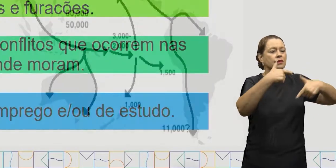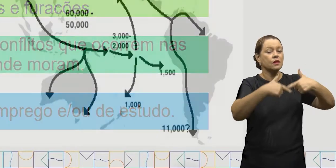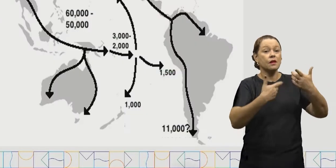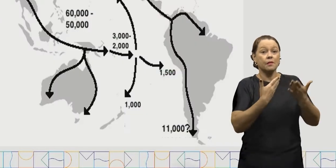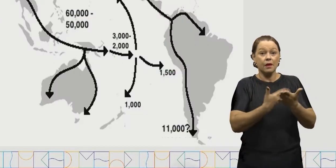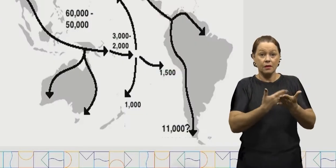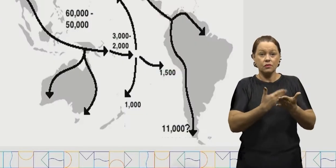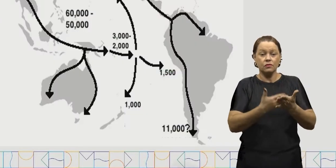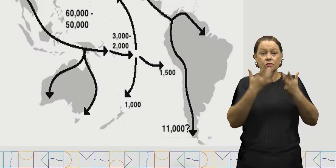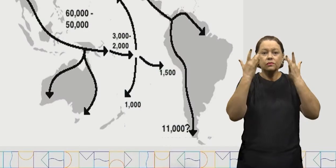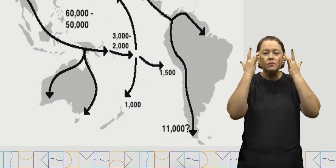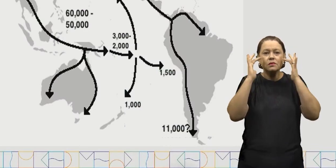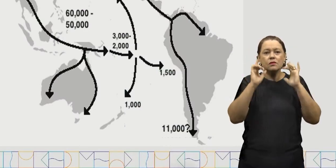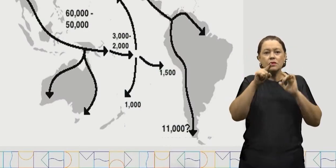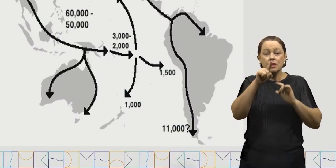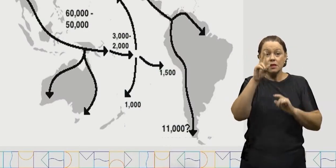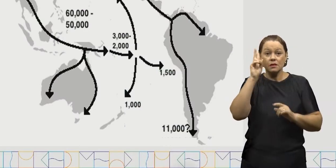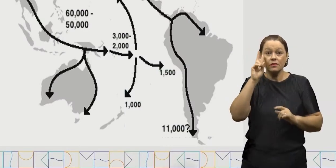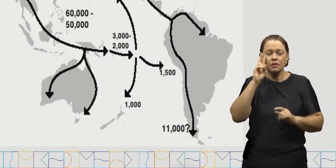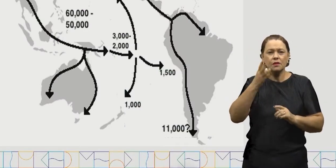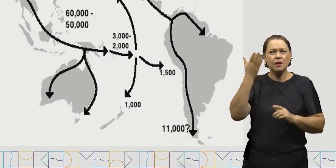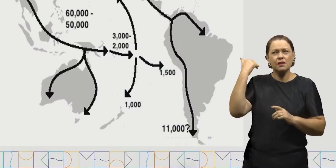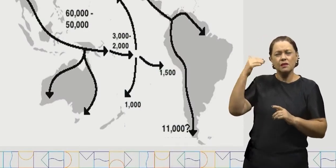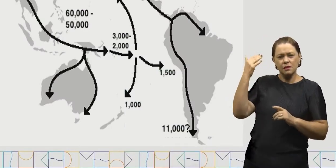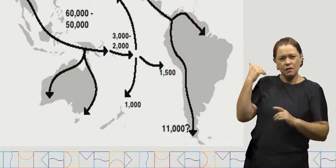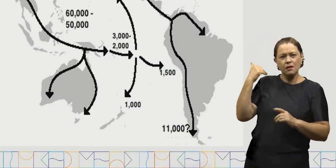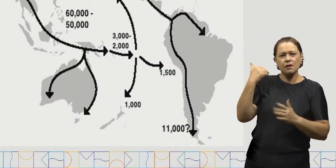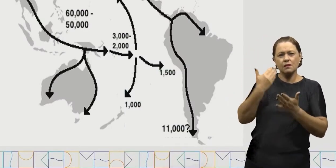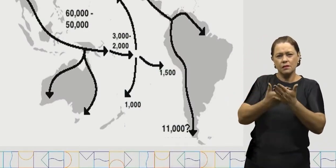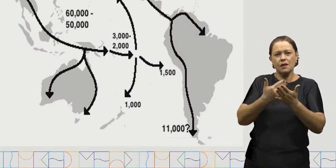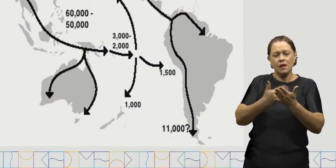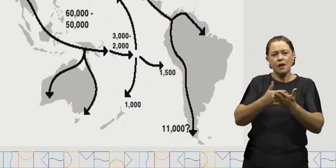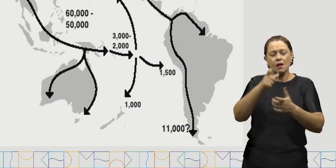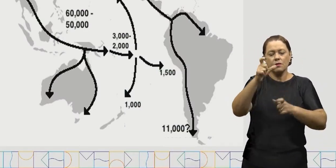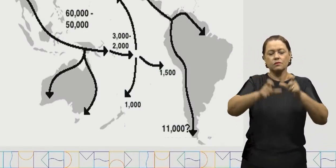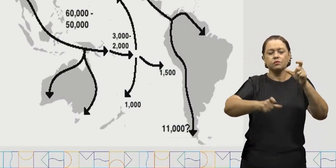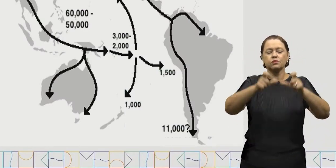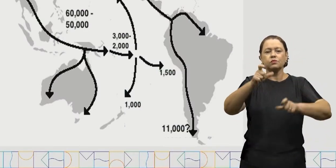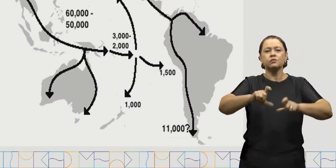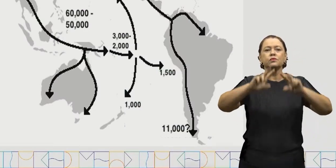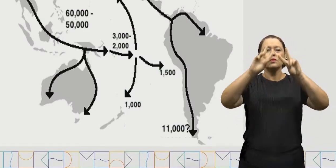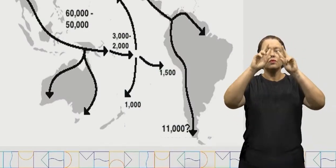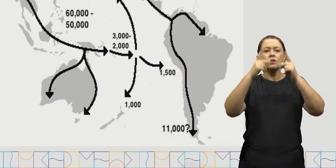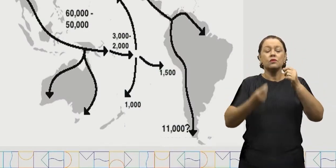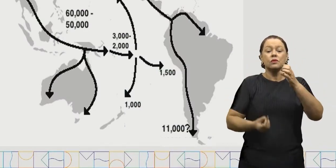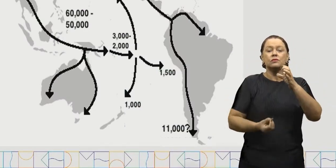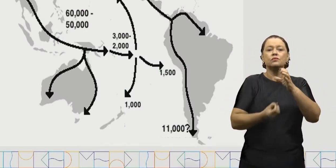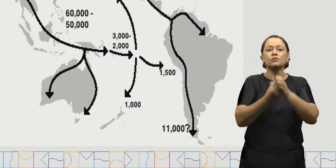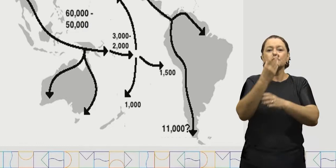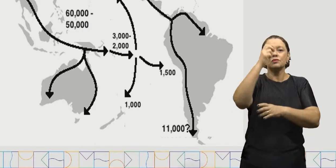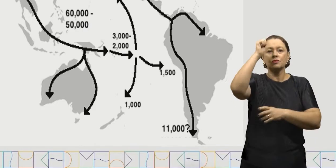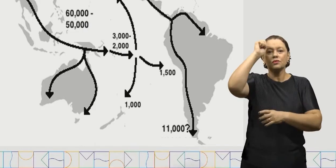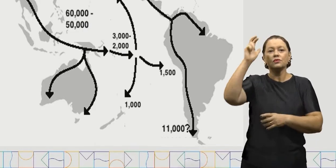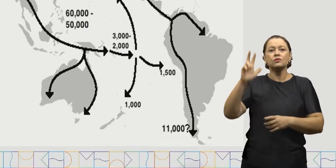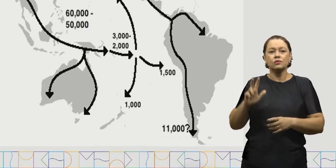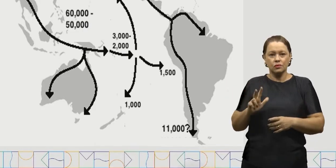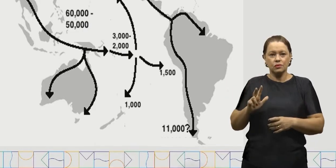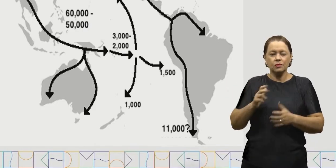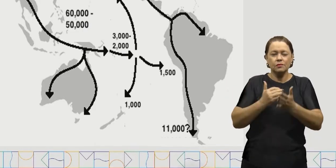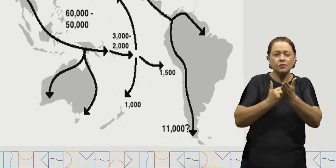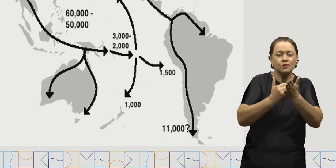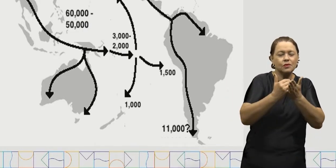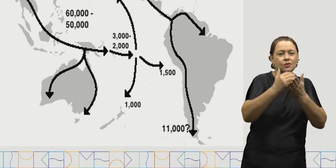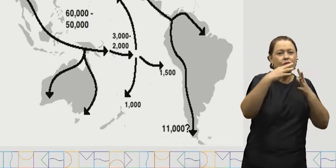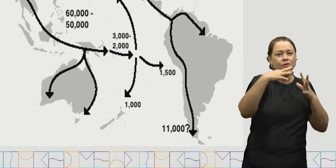estudo. Não sei se você lembra, mas eu comentei rapidamente em outra aula que os seres humanos que surgiram na África, o berço